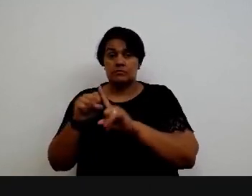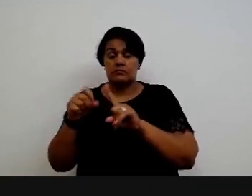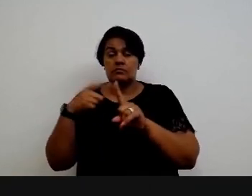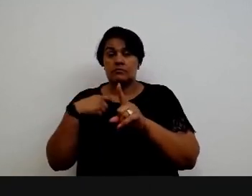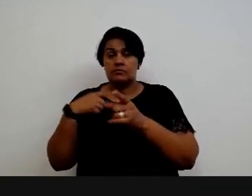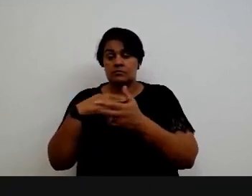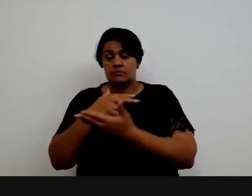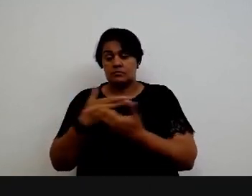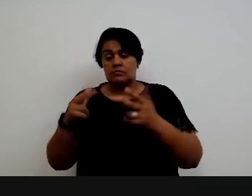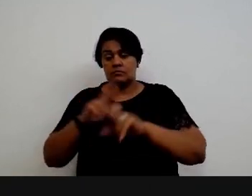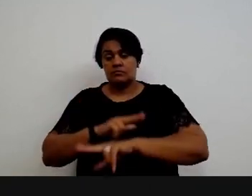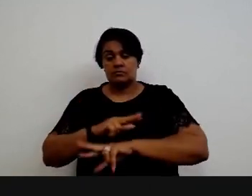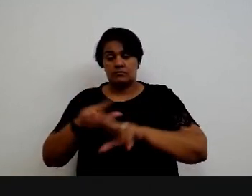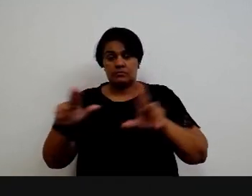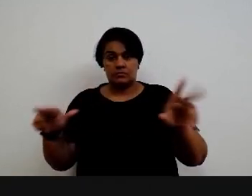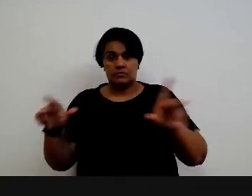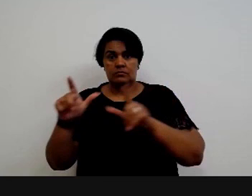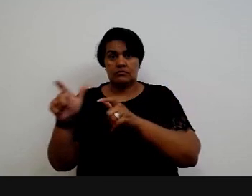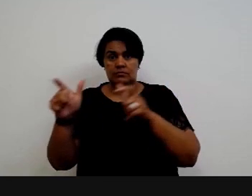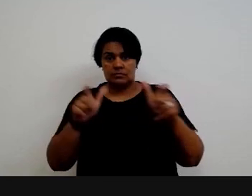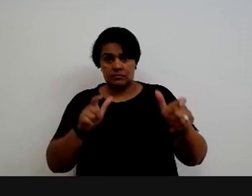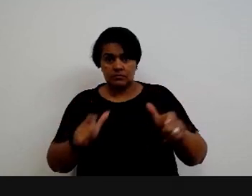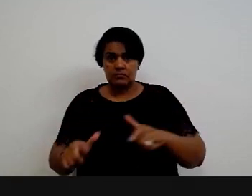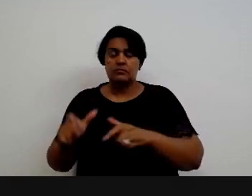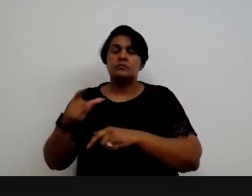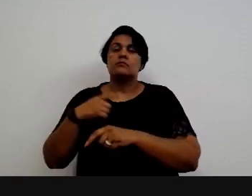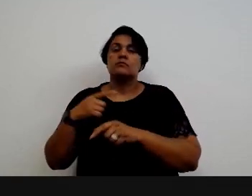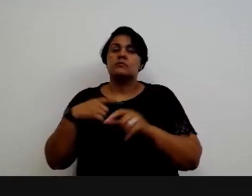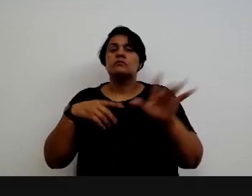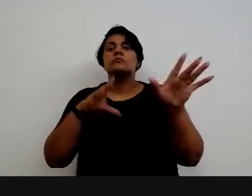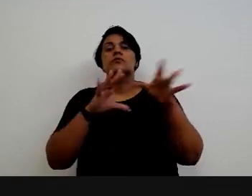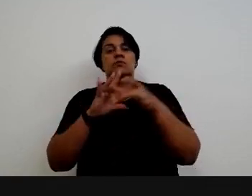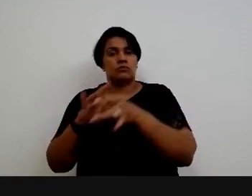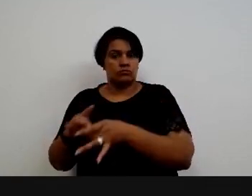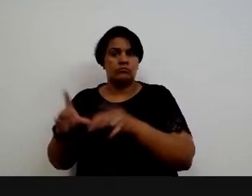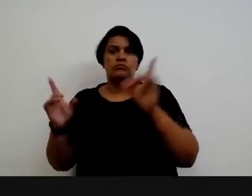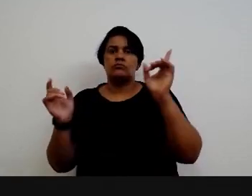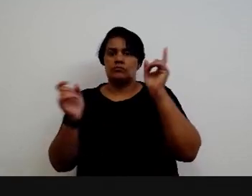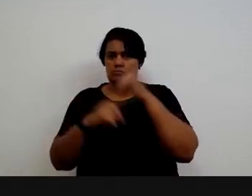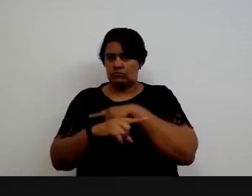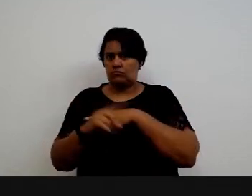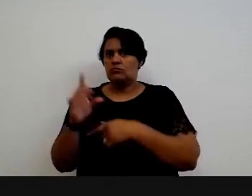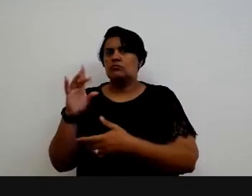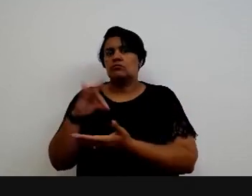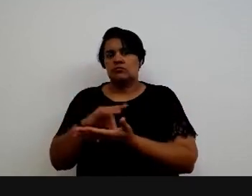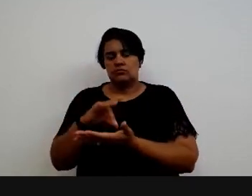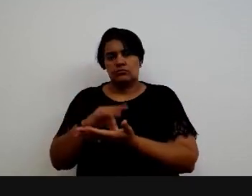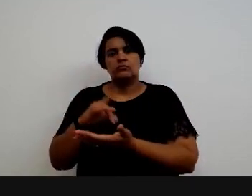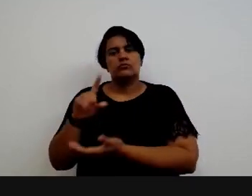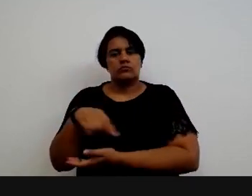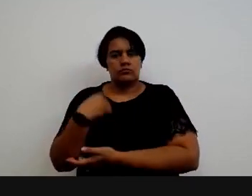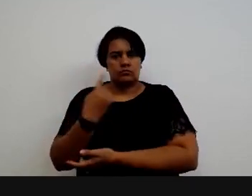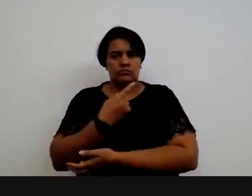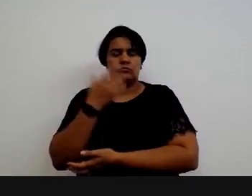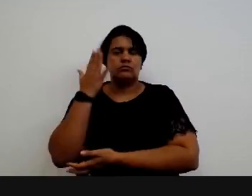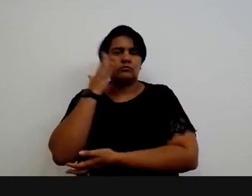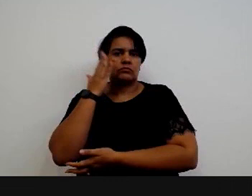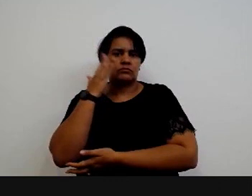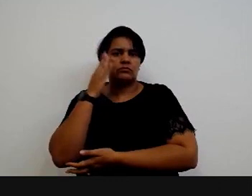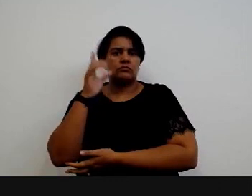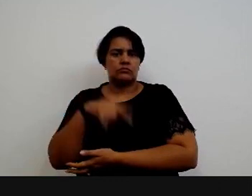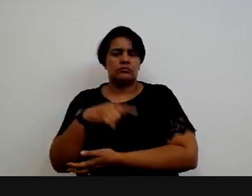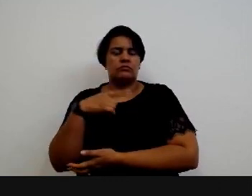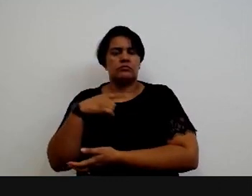lugares, que nascem em contextos de muita dificuldade, que a gente sabe, a extrema dificuldade que o